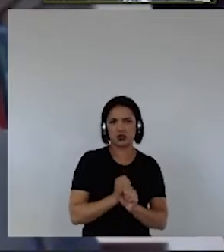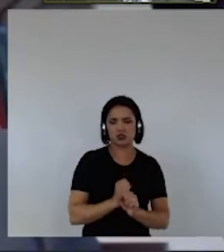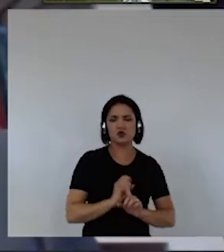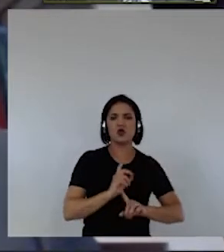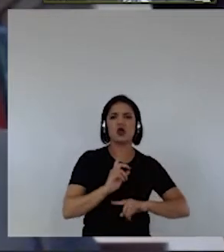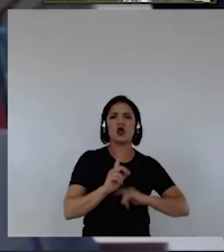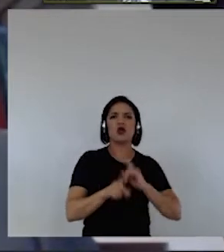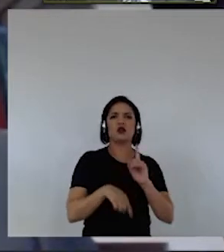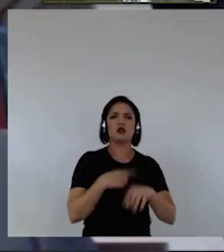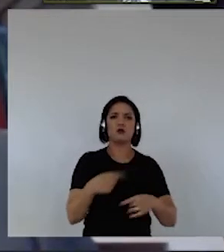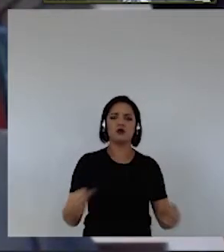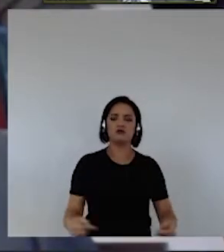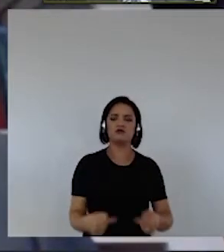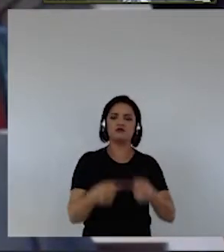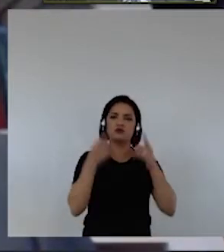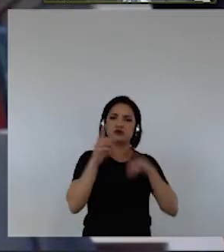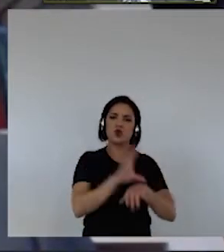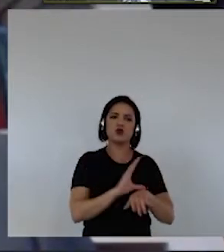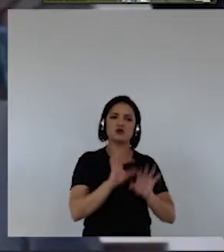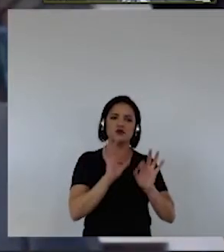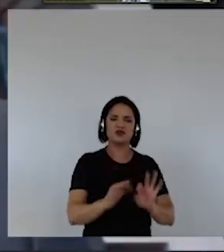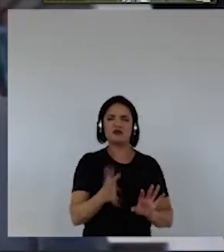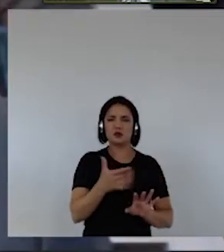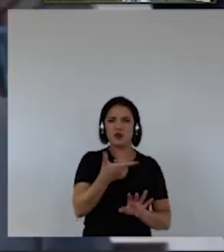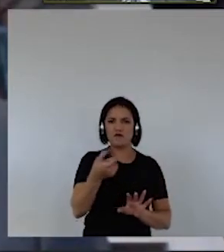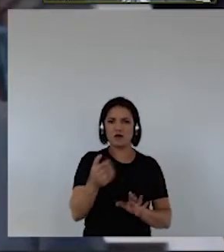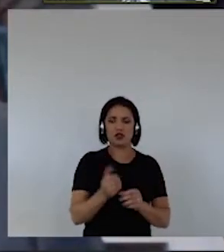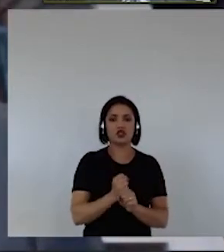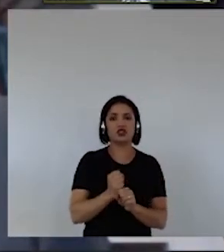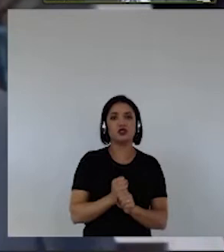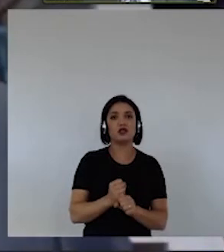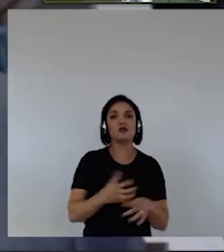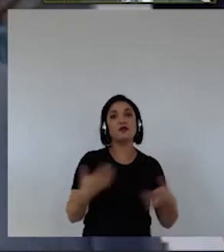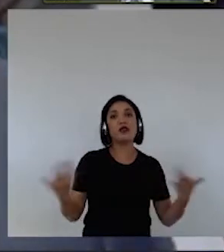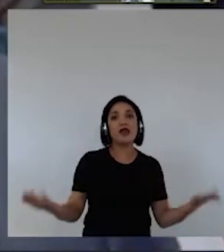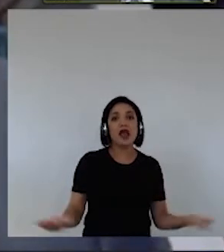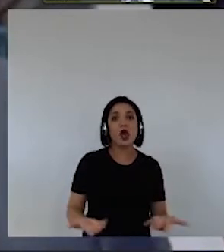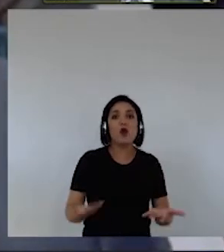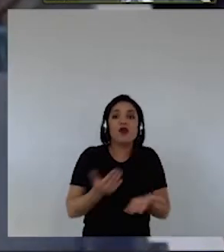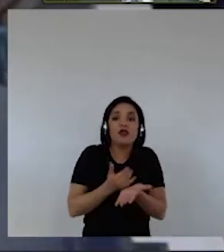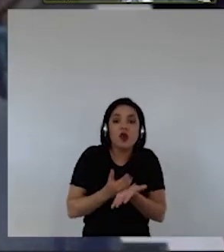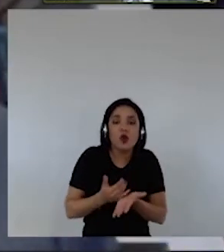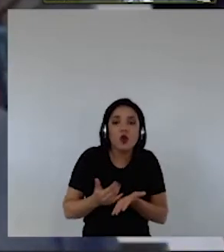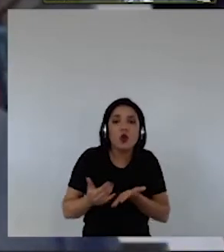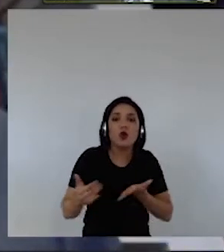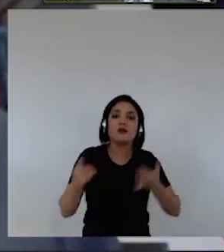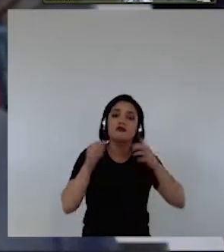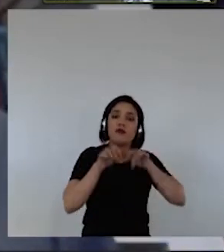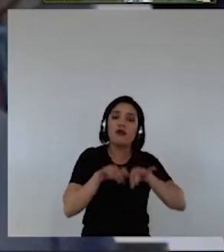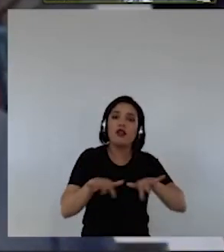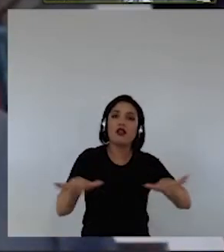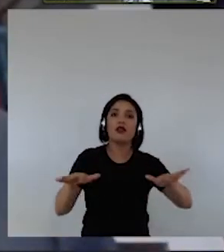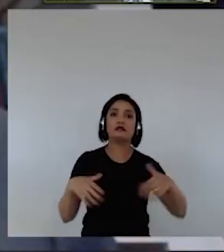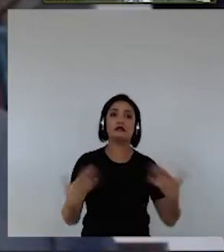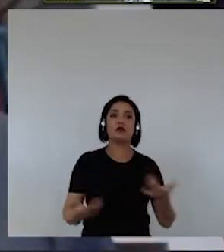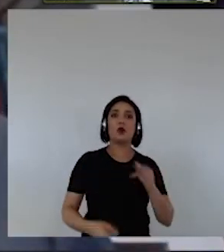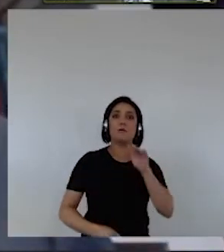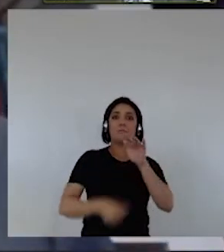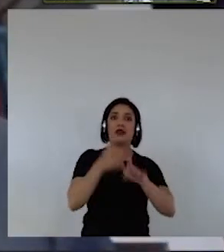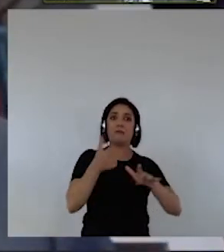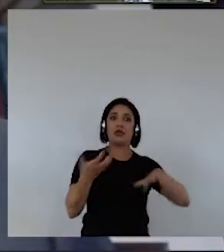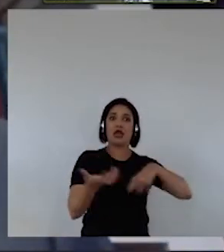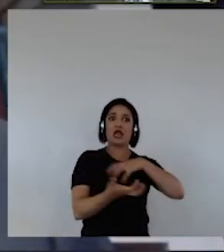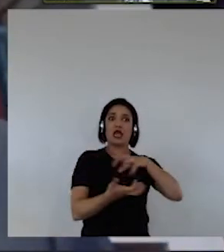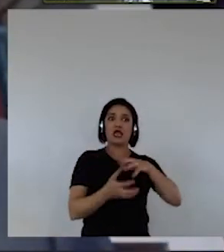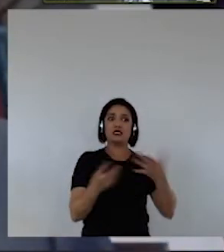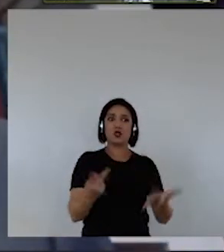constitucionalidade há cerca de 20 anos, e a arbitragem realmente está se popularizando agora. Então, a primeira crise grande,